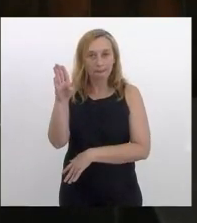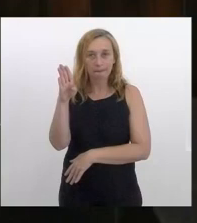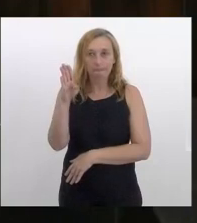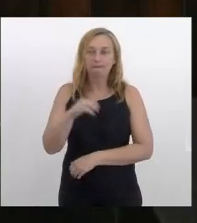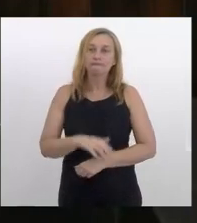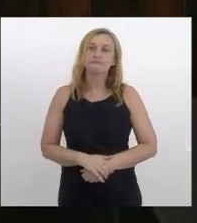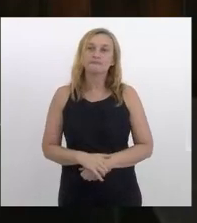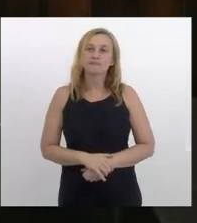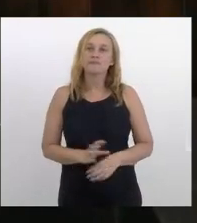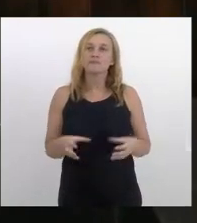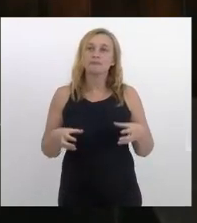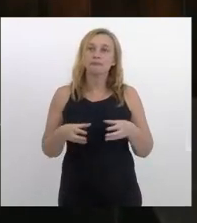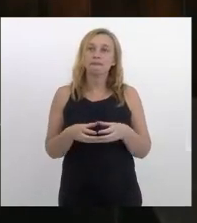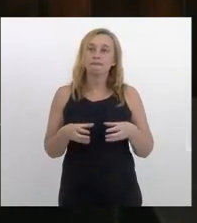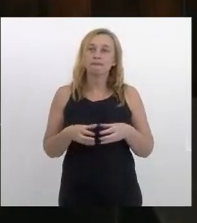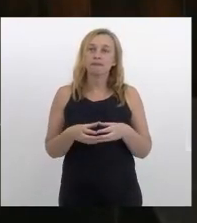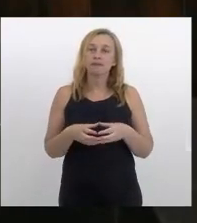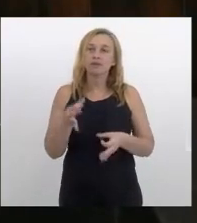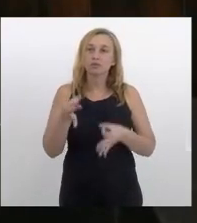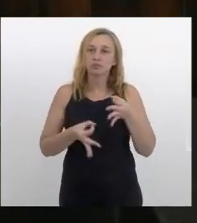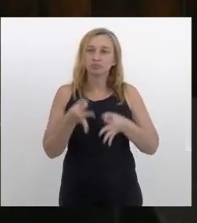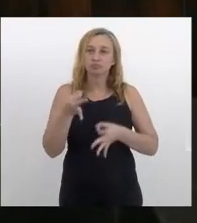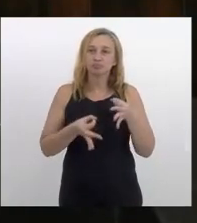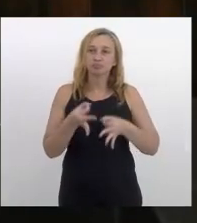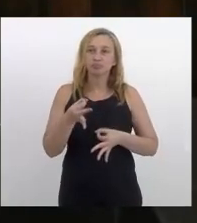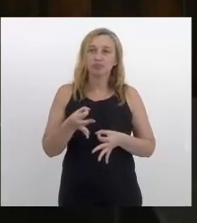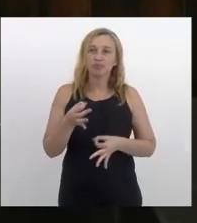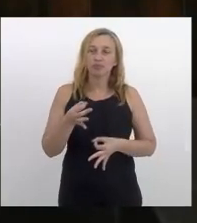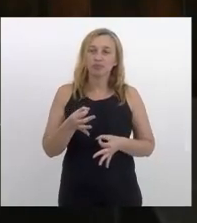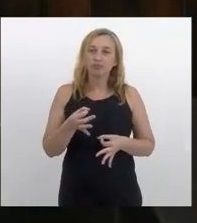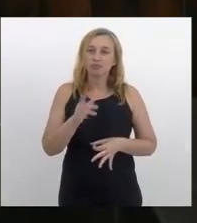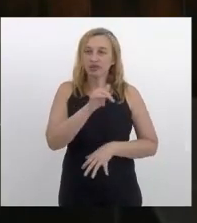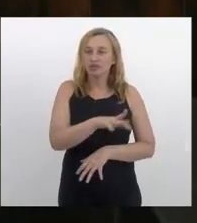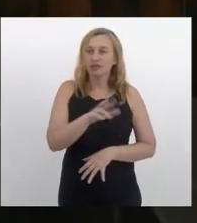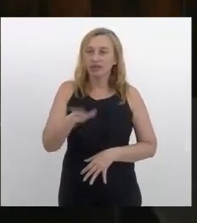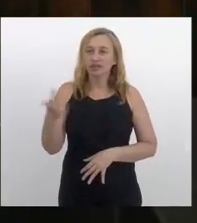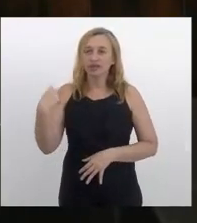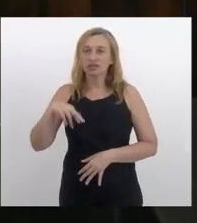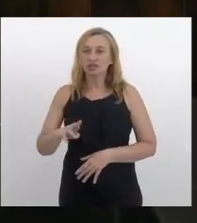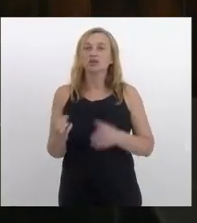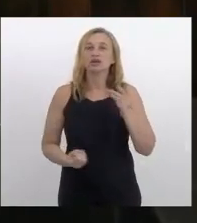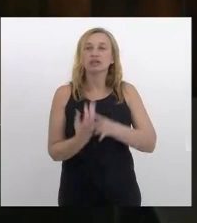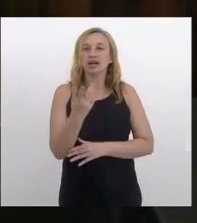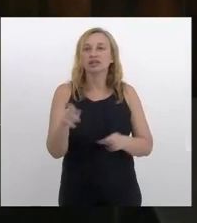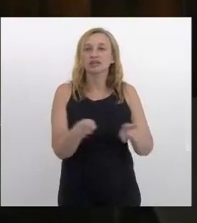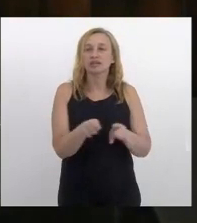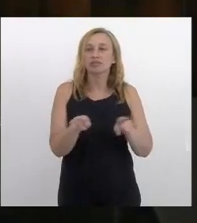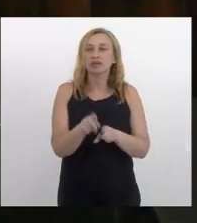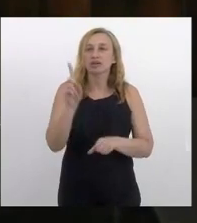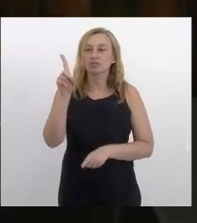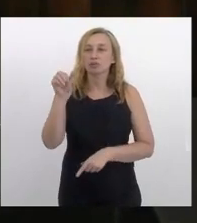principalmente a Comissão de Juristas Interreligiosas, criadas também por Dom Arani.